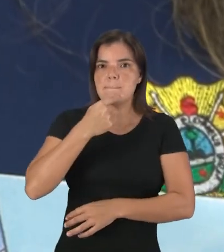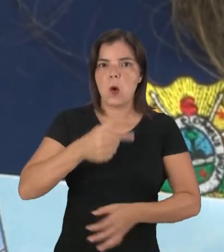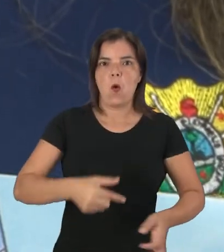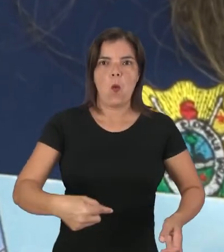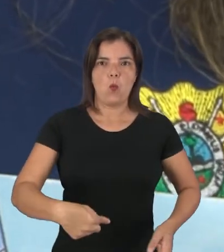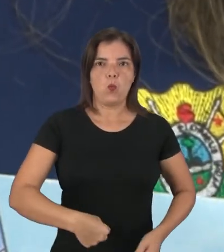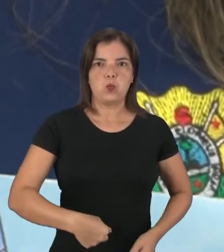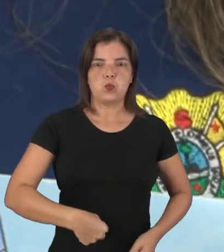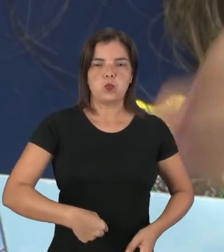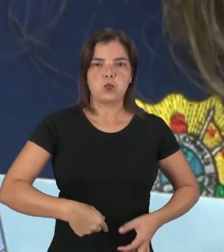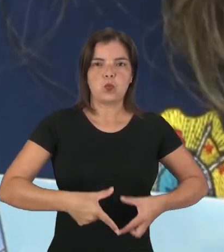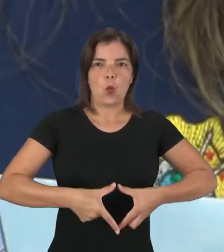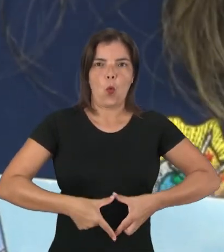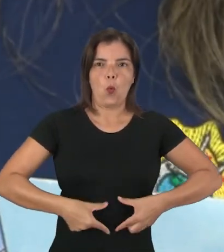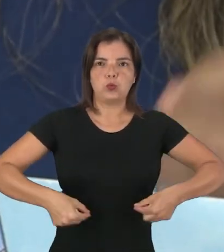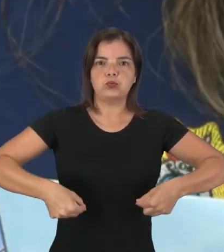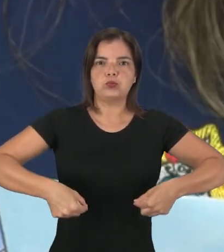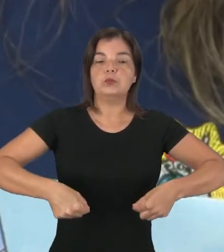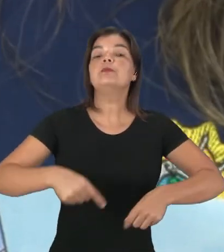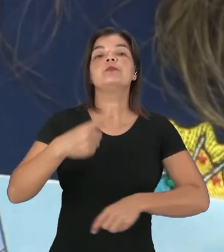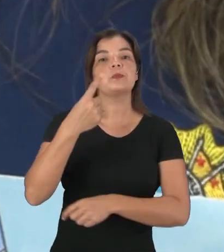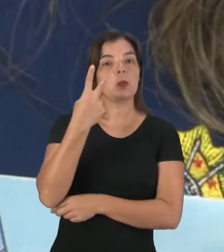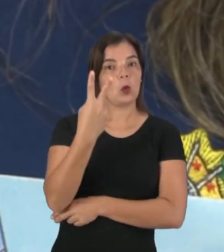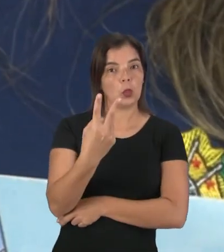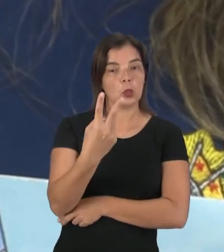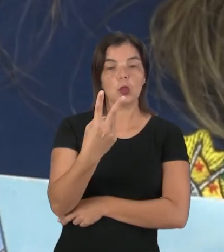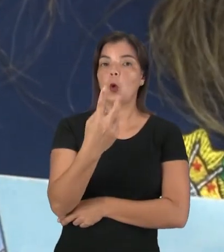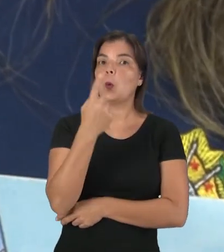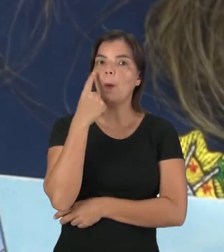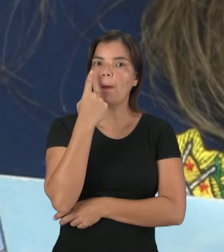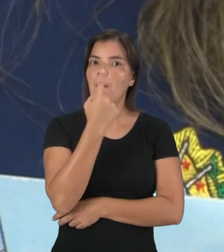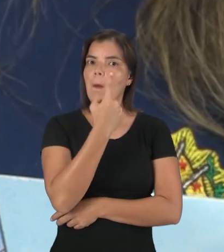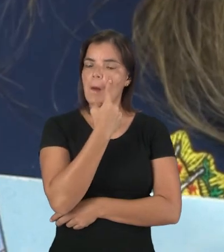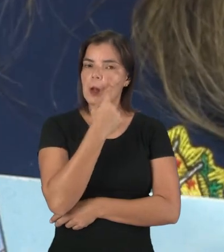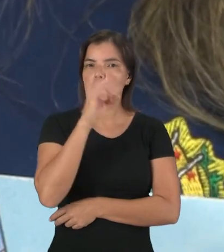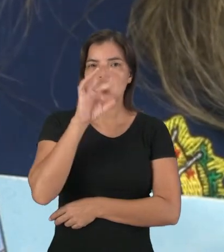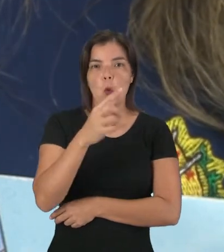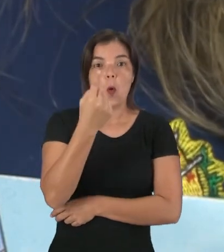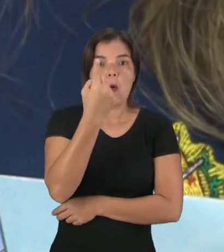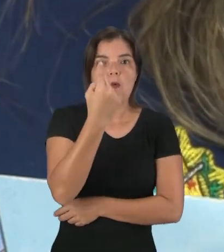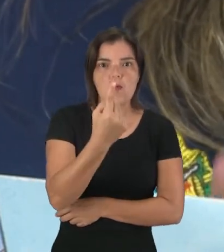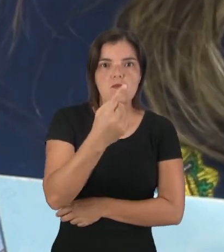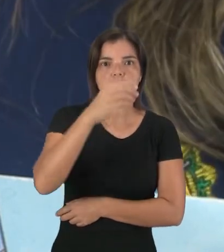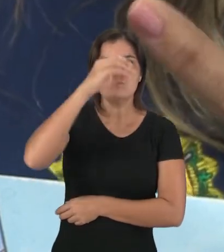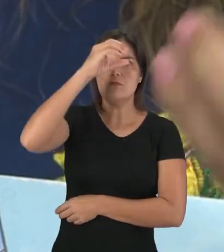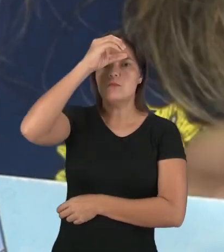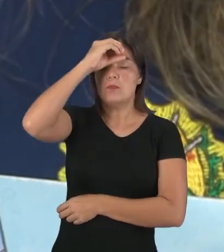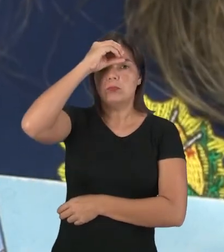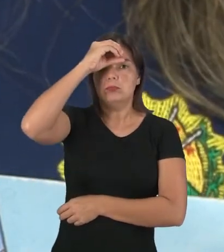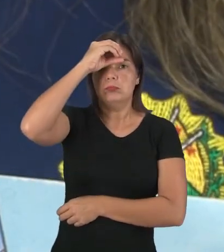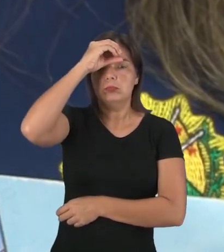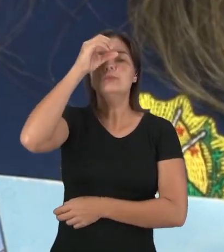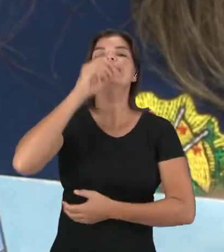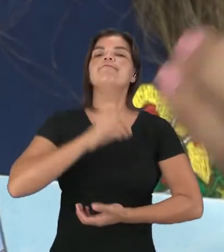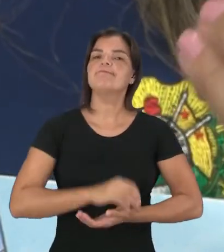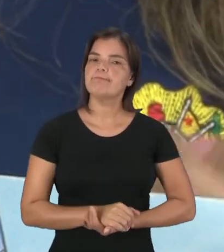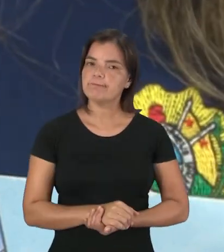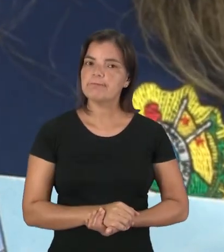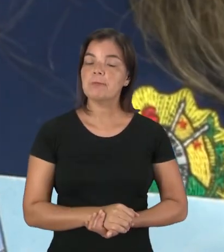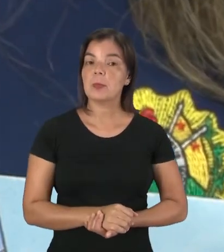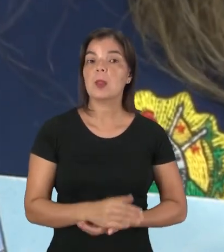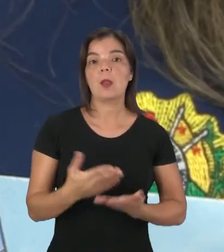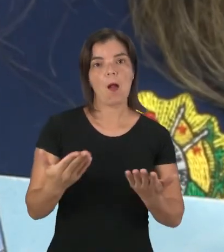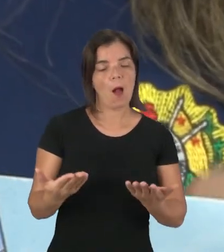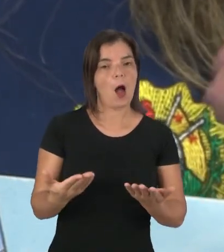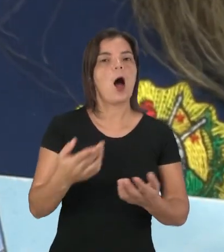seu umbigo. Olha que interessante. E ao invés de ter 2 olhos, como nós seres humanos, ele tem apenas um no meio de sua testa.